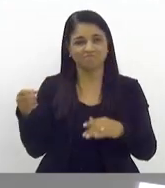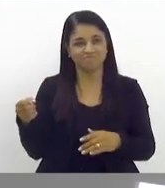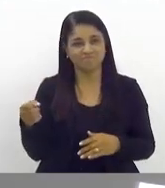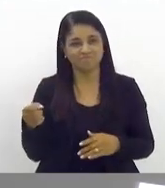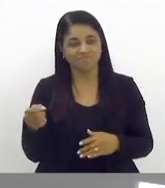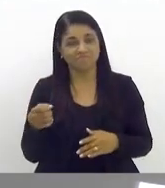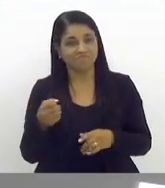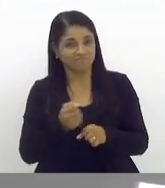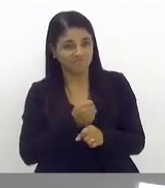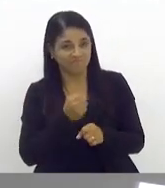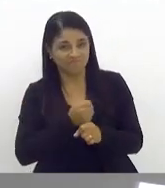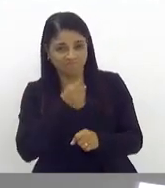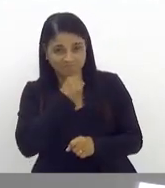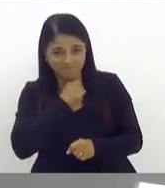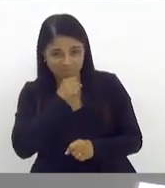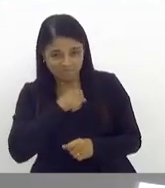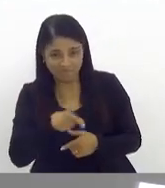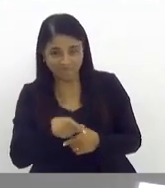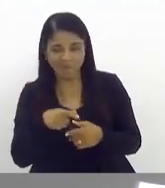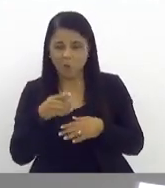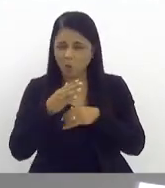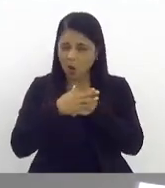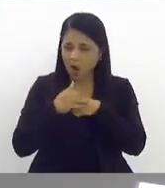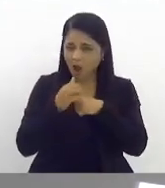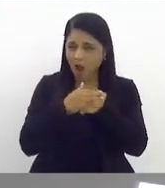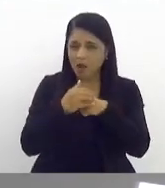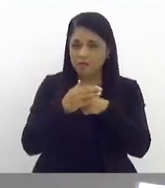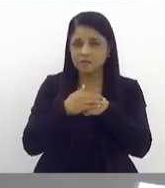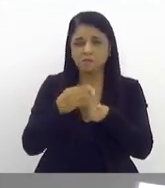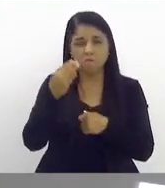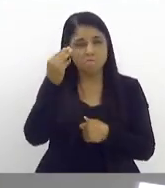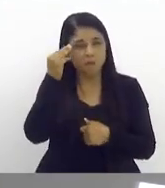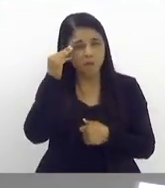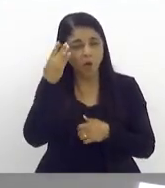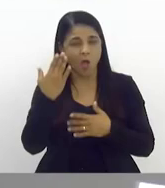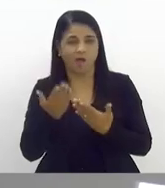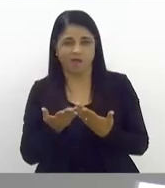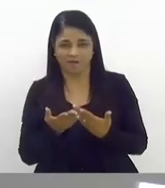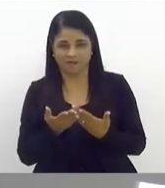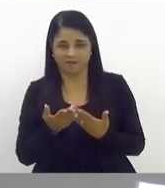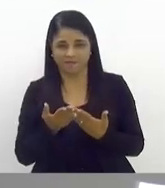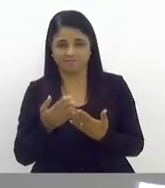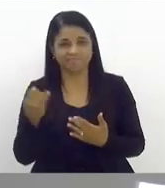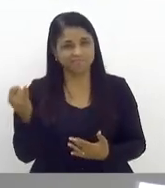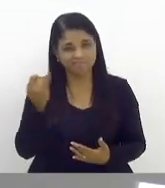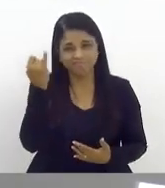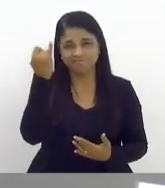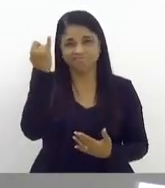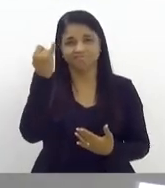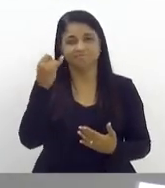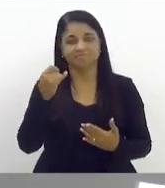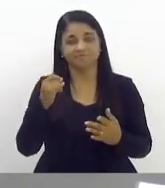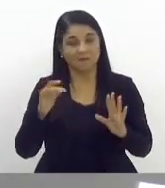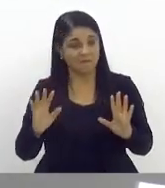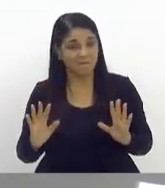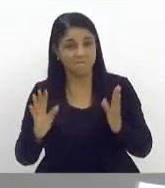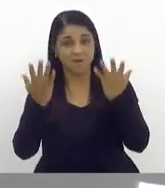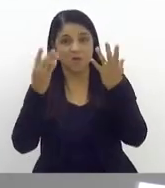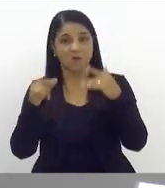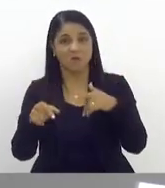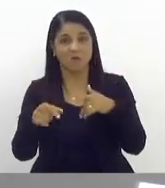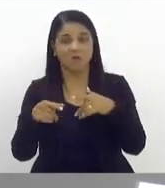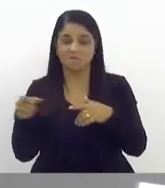que a gente tem assim, um carinho, uma memória afetiva muito importante e que, com a sua revitalização, está gerando